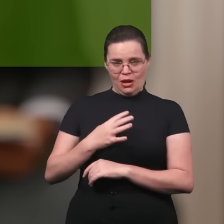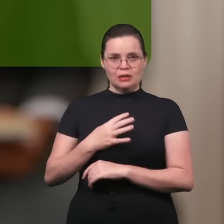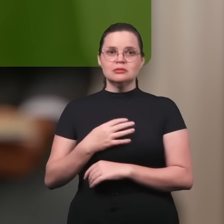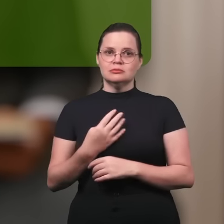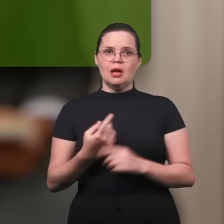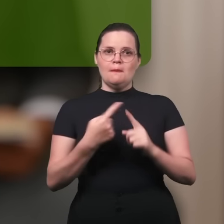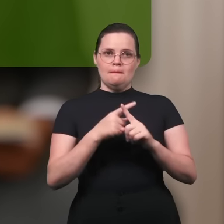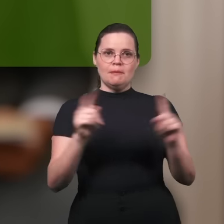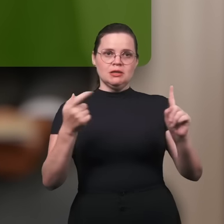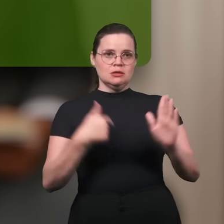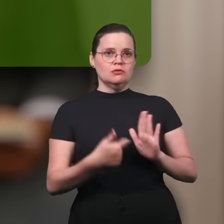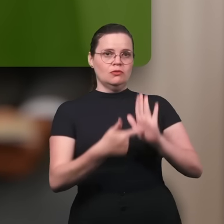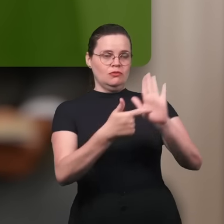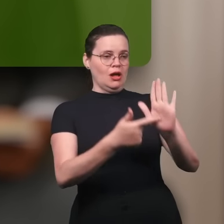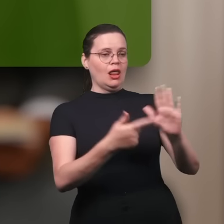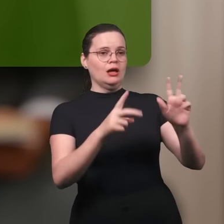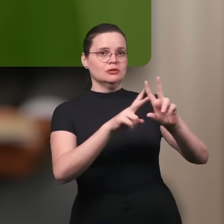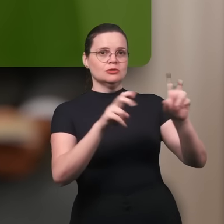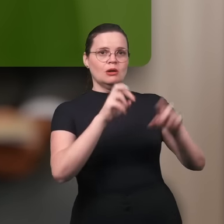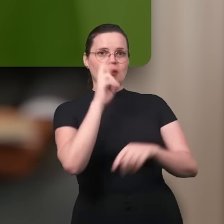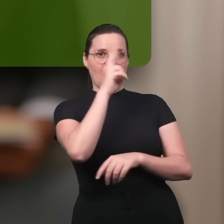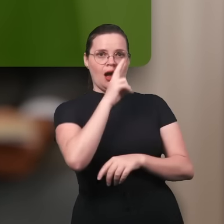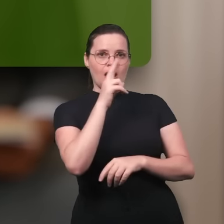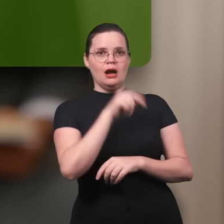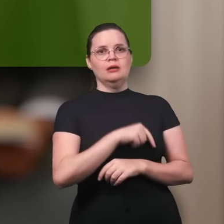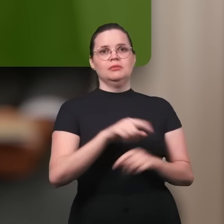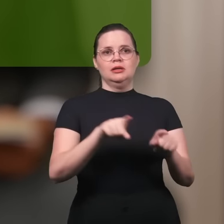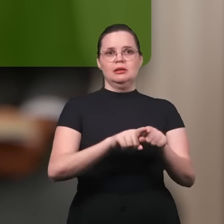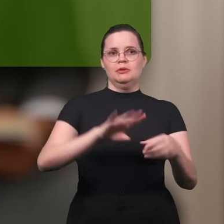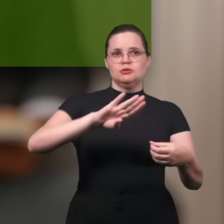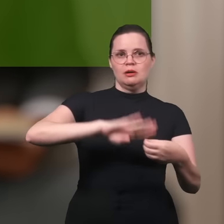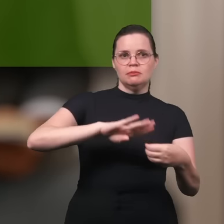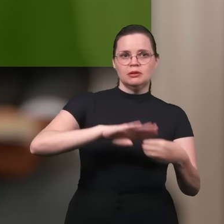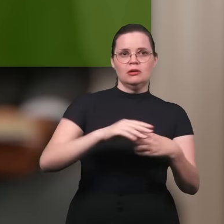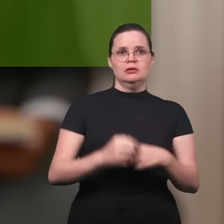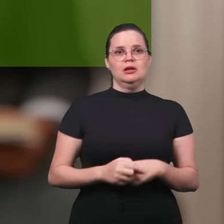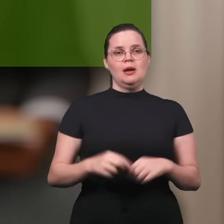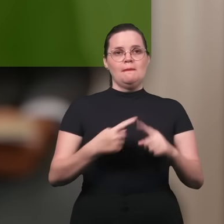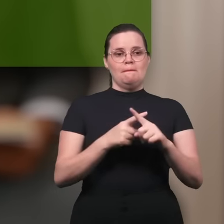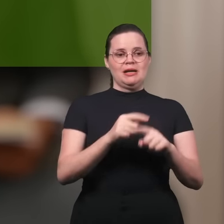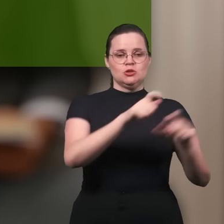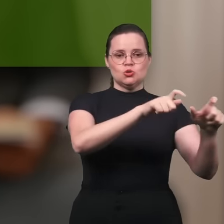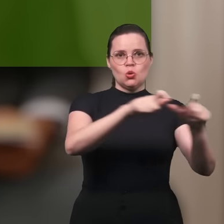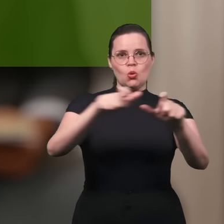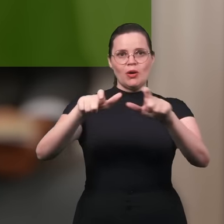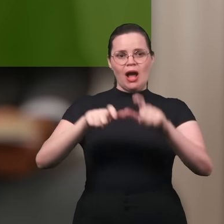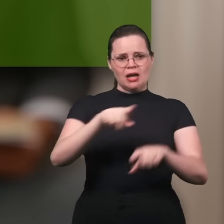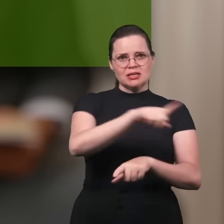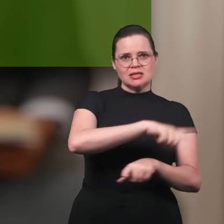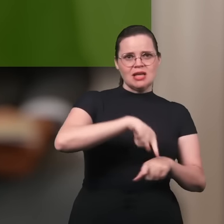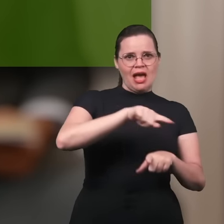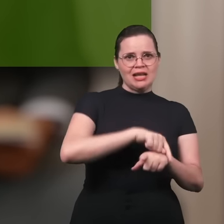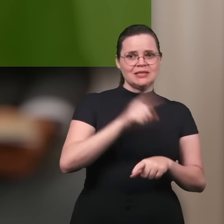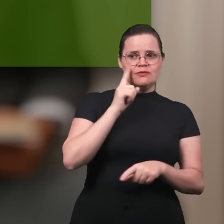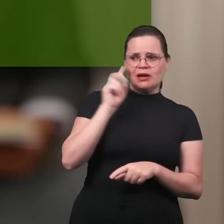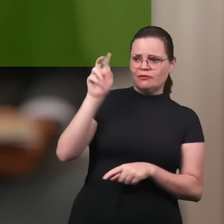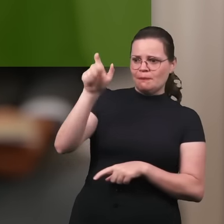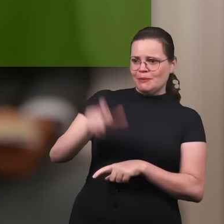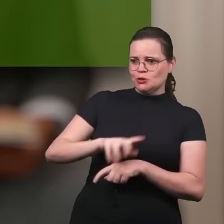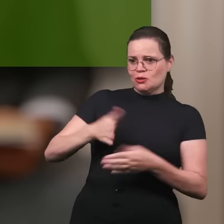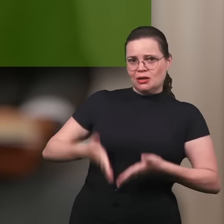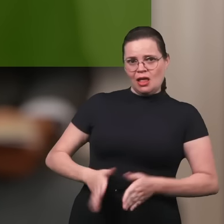Raabe e de Babilônia, e eis que da Filístia e de Tiro e da Etiópia se dirá, este é nascido